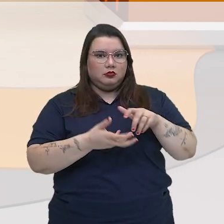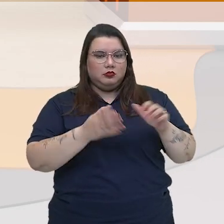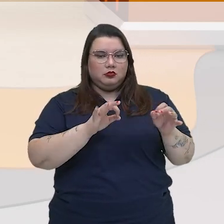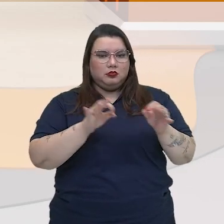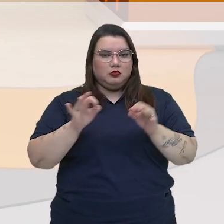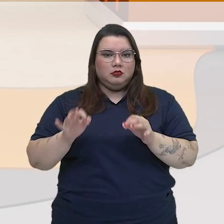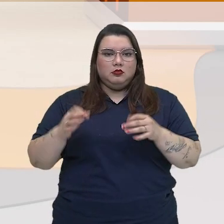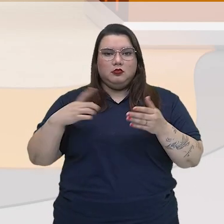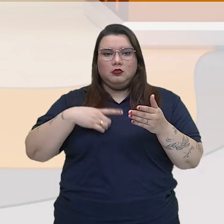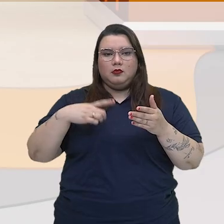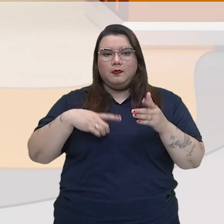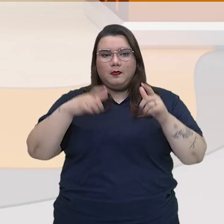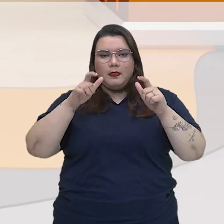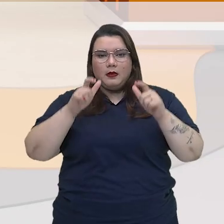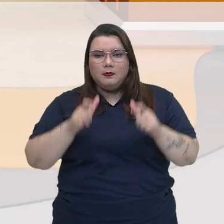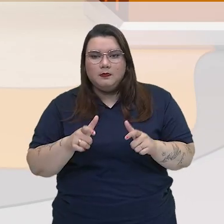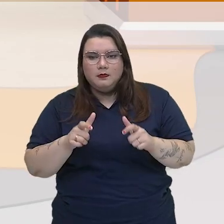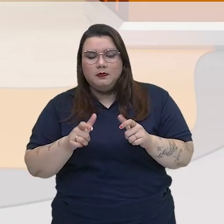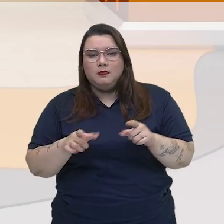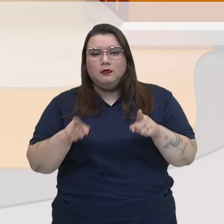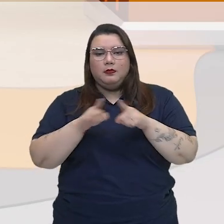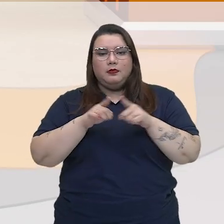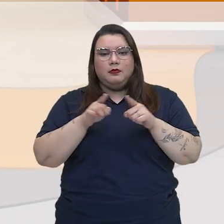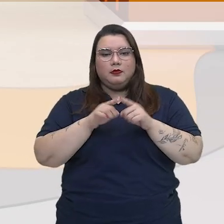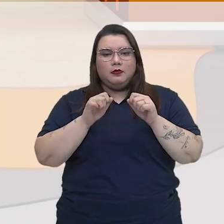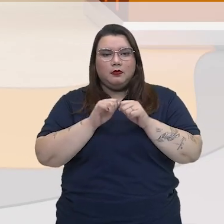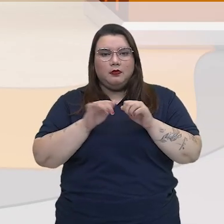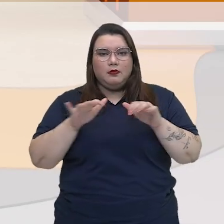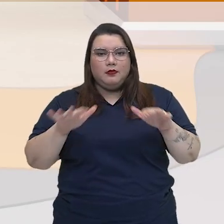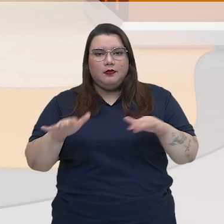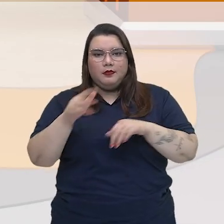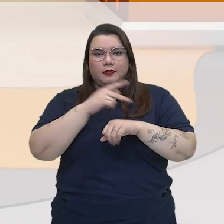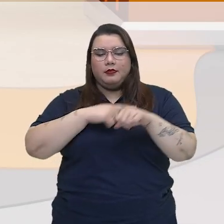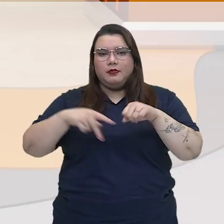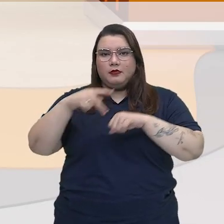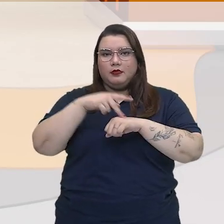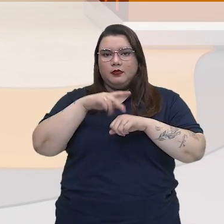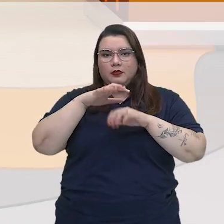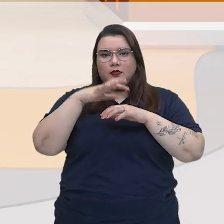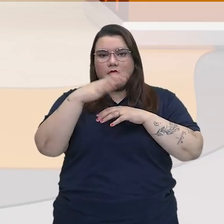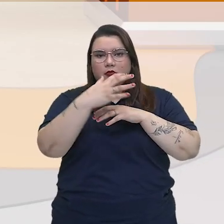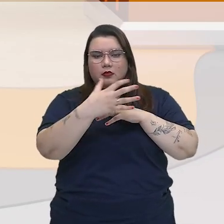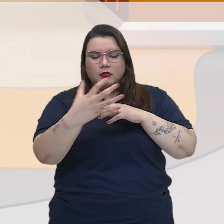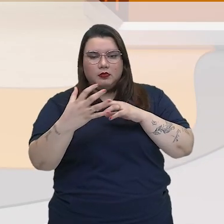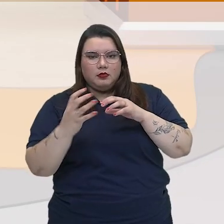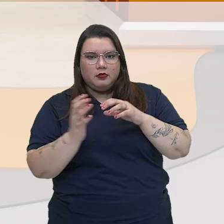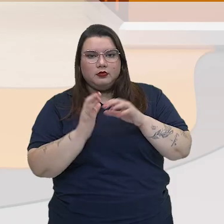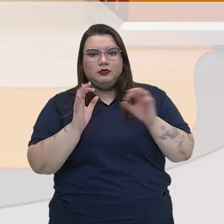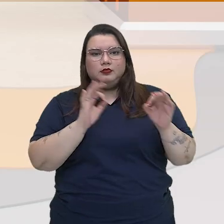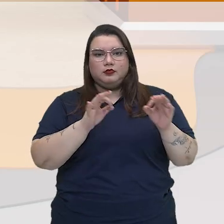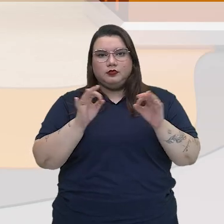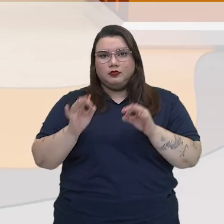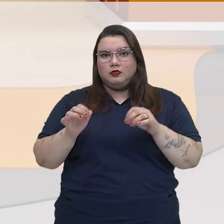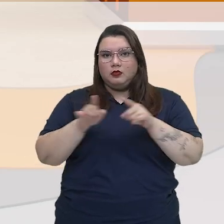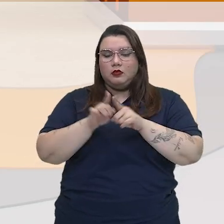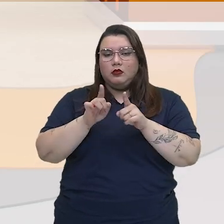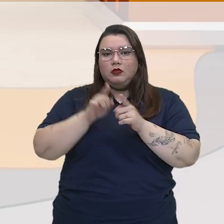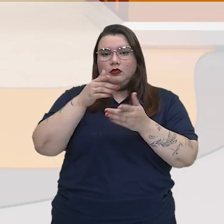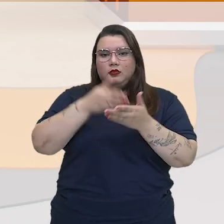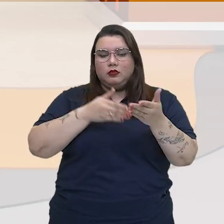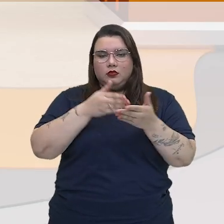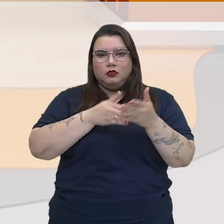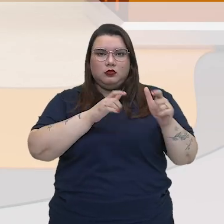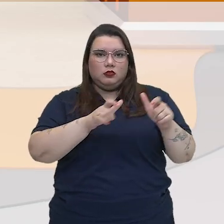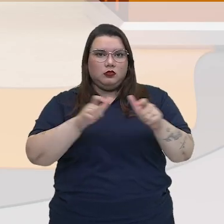gente tem aqui a localização, a distribuição dos países, até mesmo a delimitação dos seus